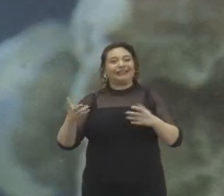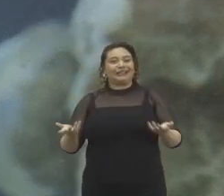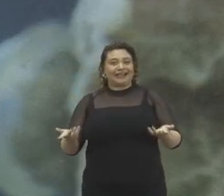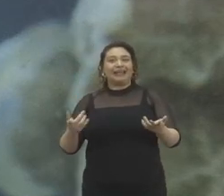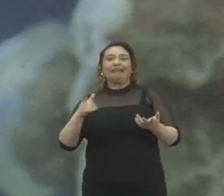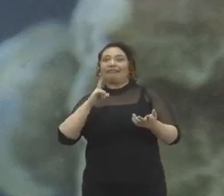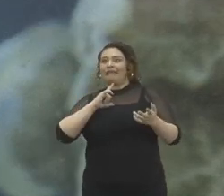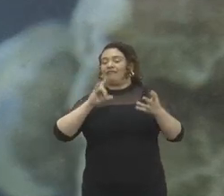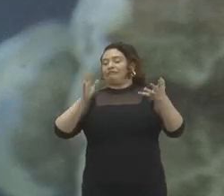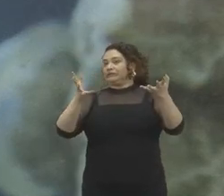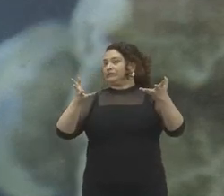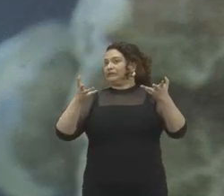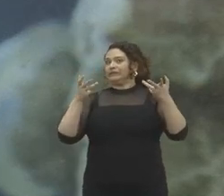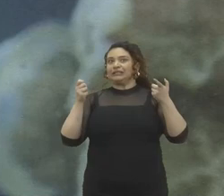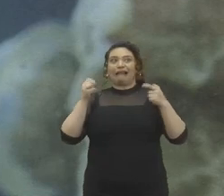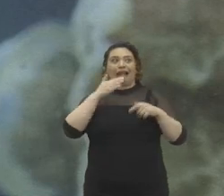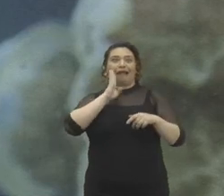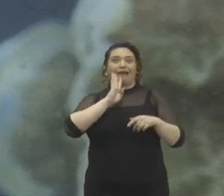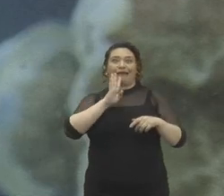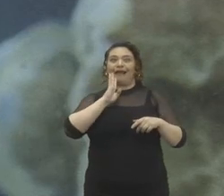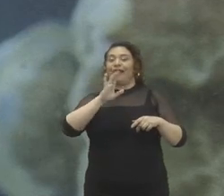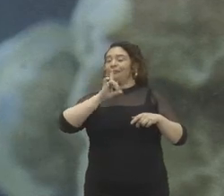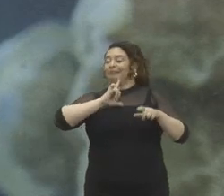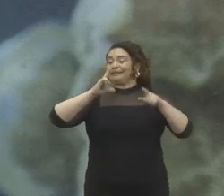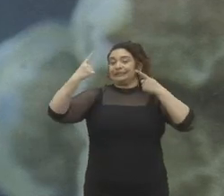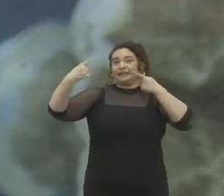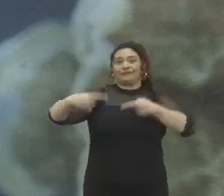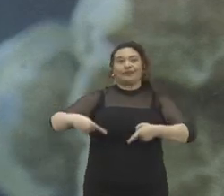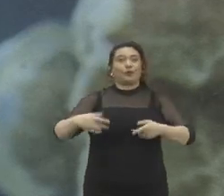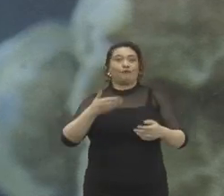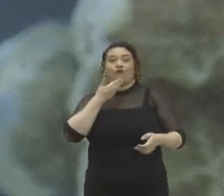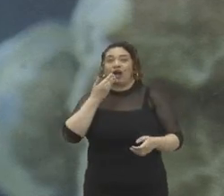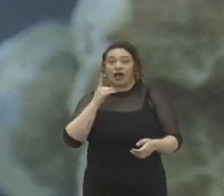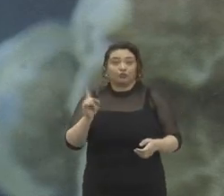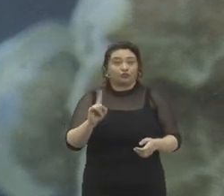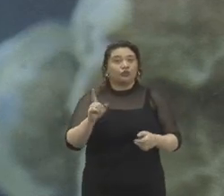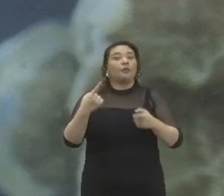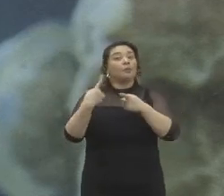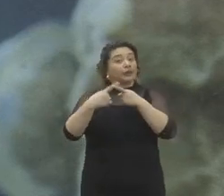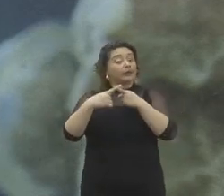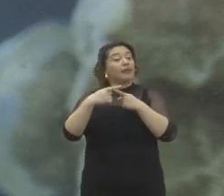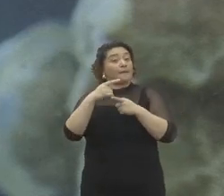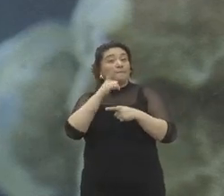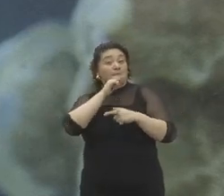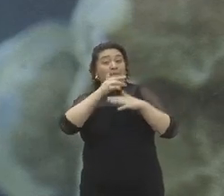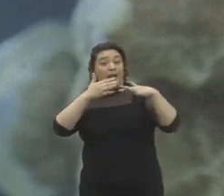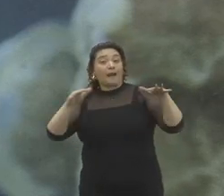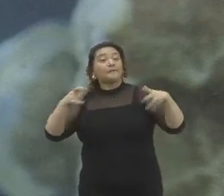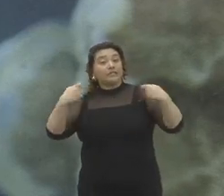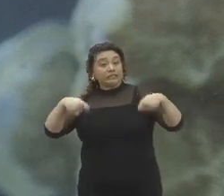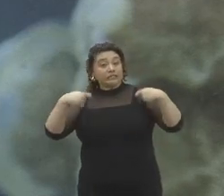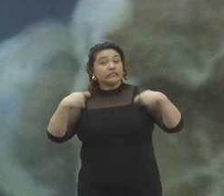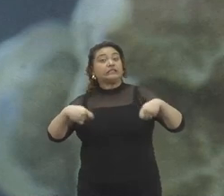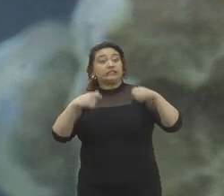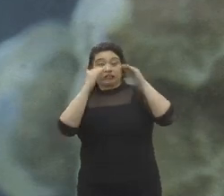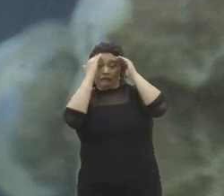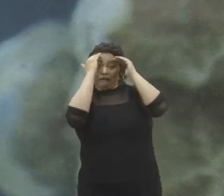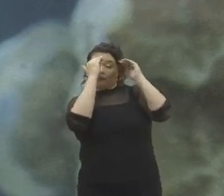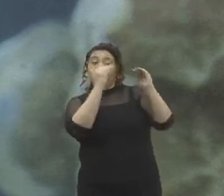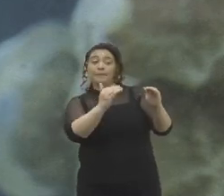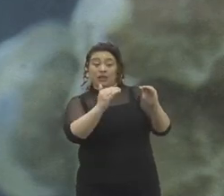enriquecedor muito desafiante não é mole não mar merece muito respeito e ele se faz respeitar né